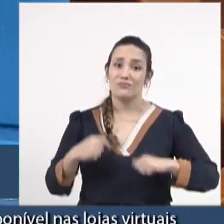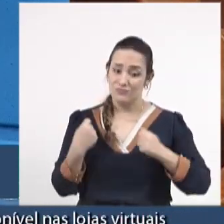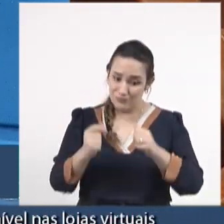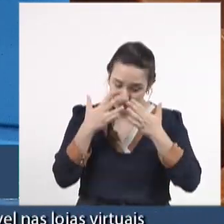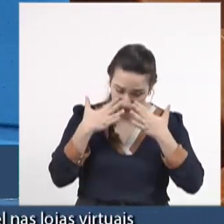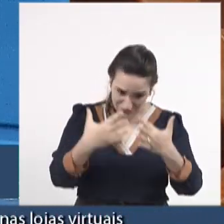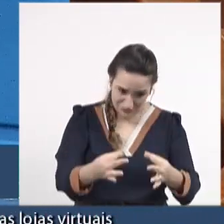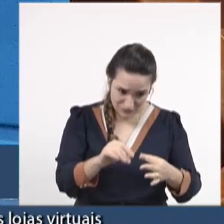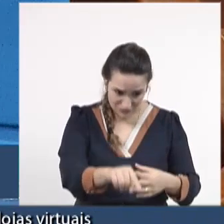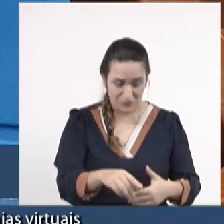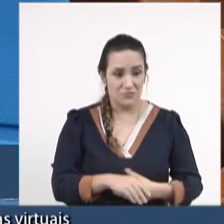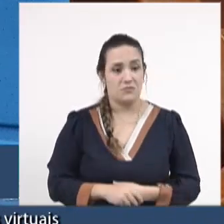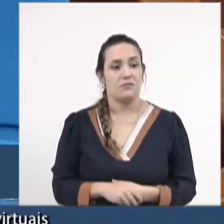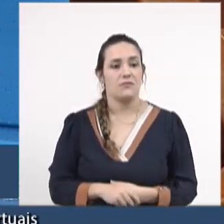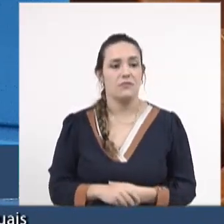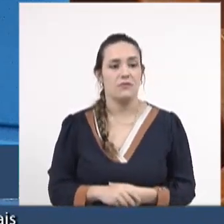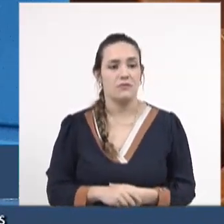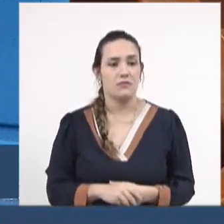de uma certa atenção.